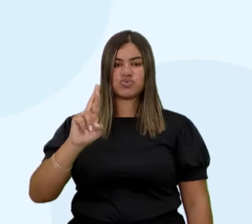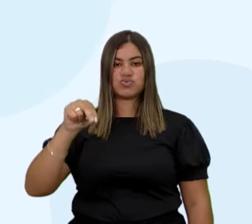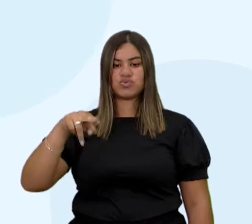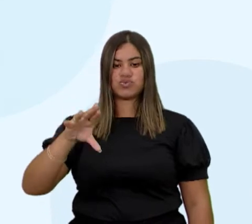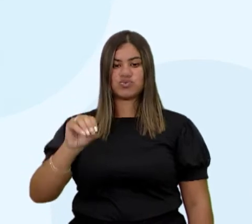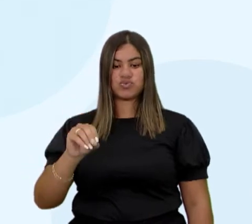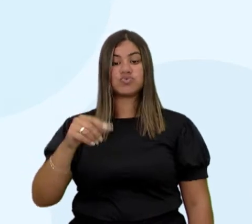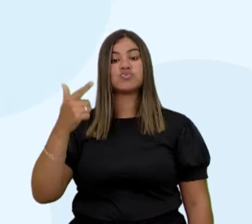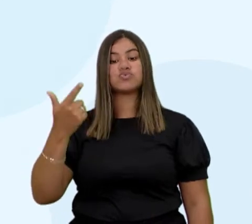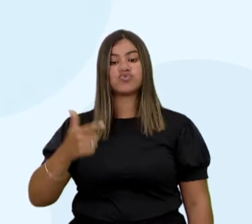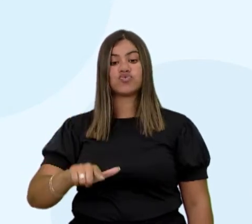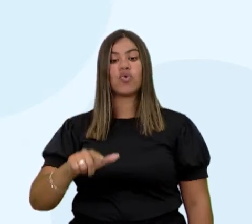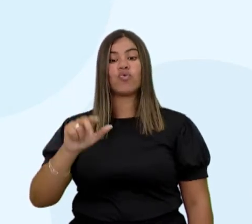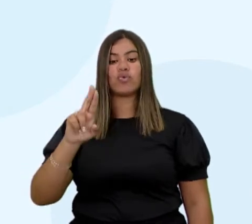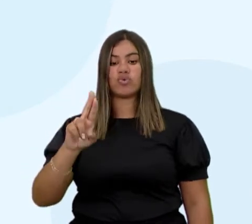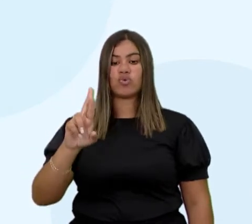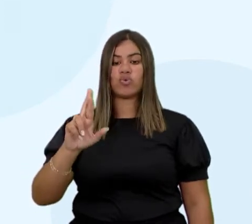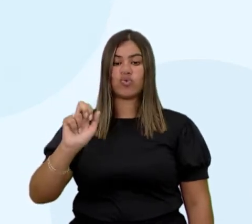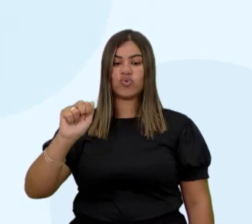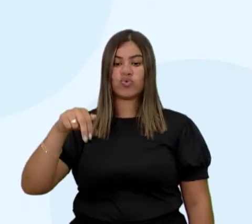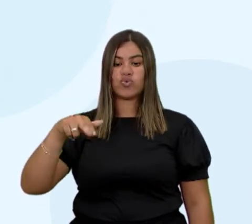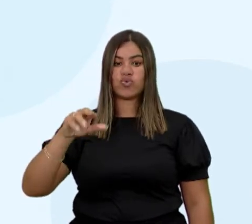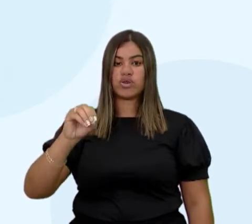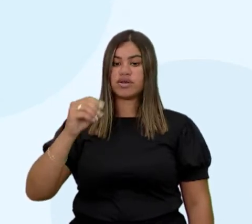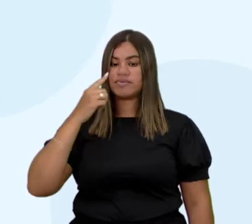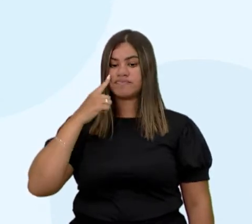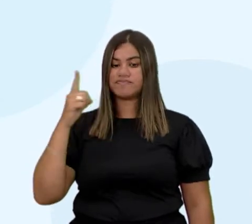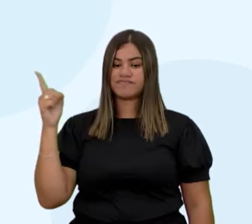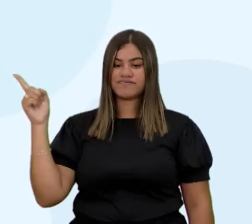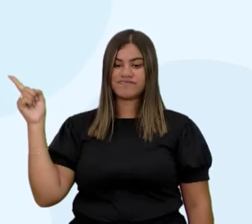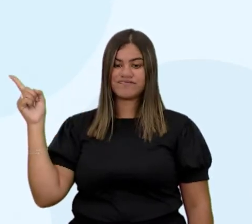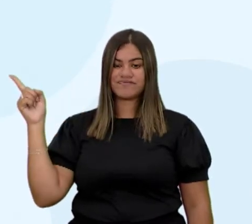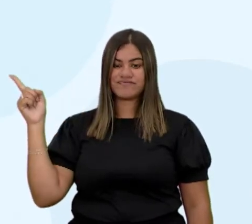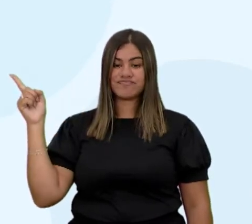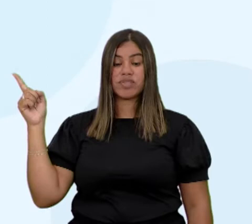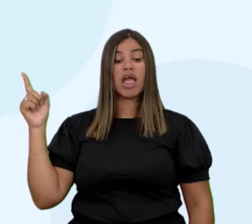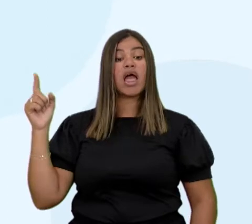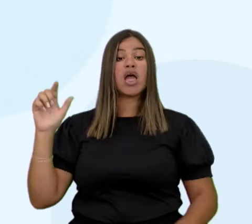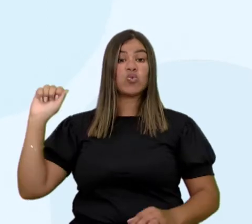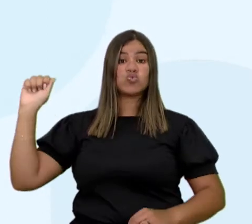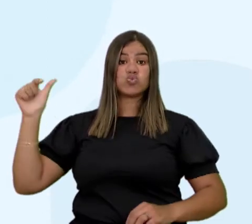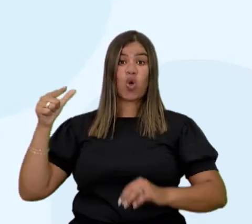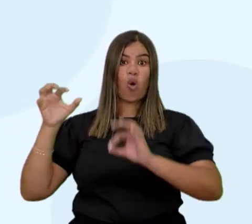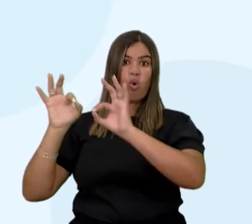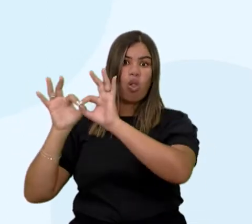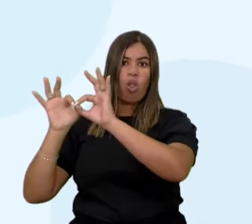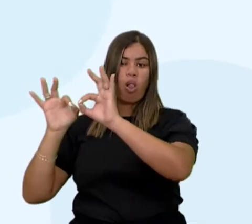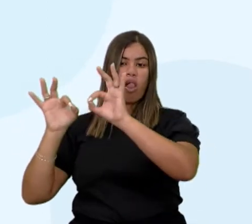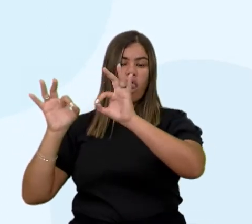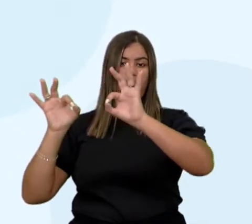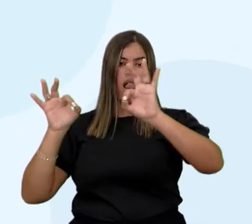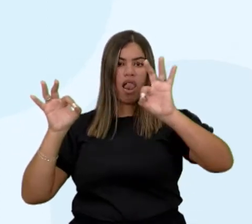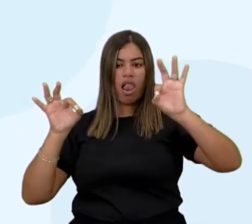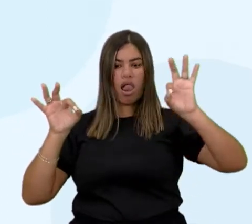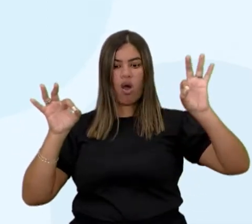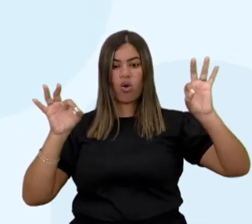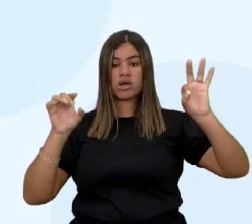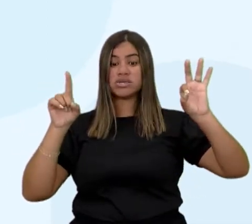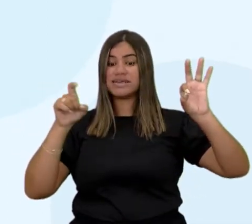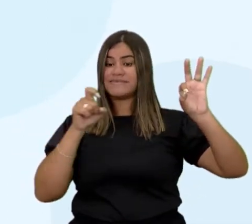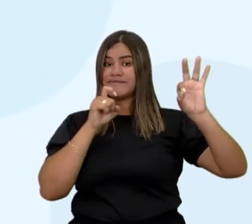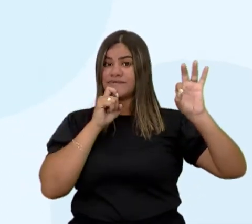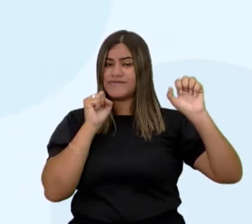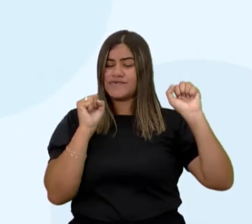Nós temos Urano, né, e aí são, né, esses planetas aí mais distantes, né, planetas aí com temperaturas bem